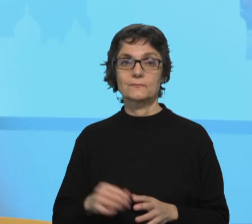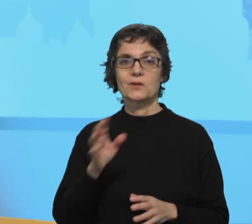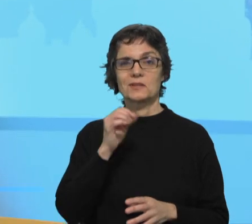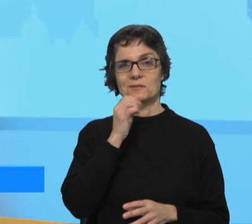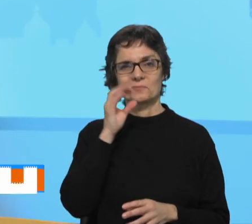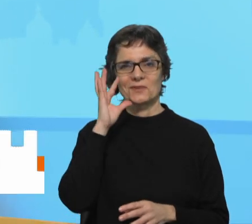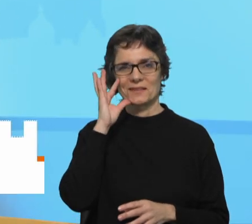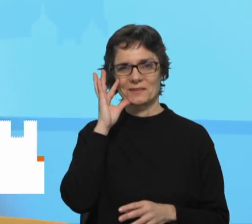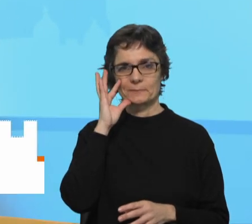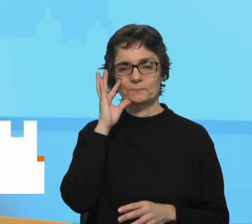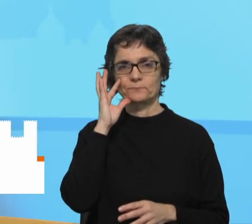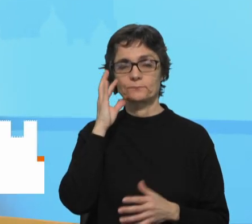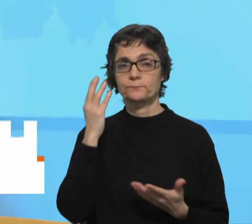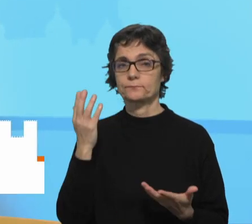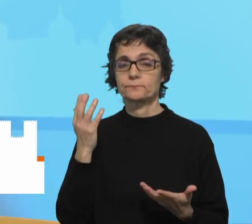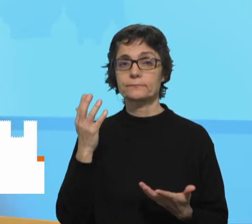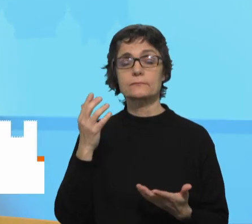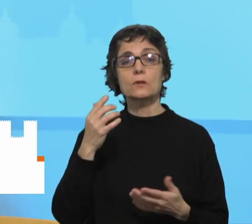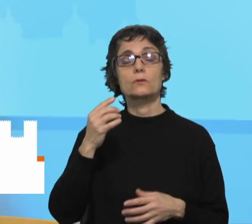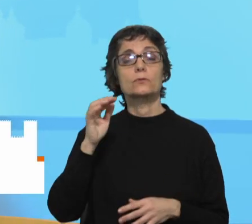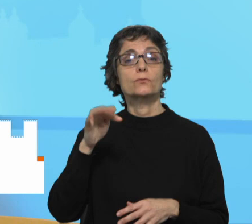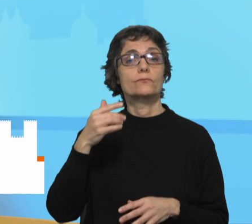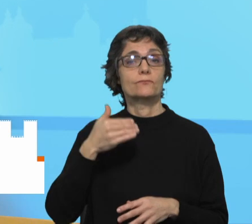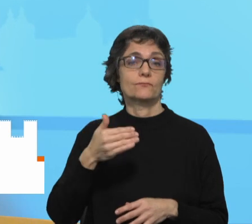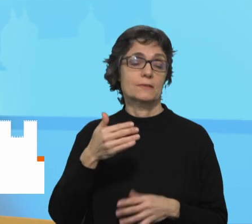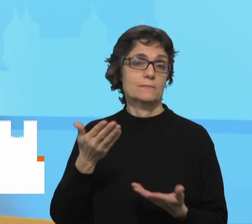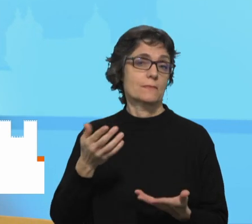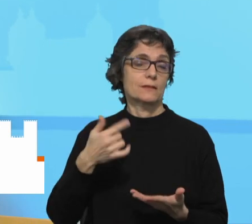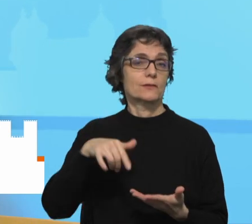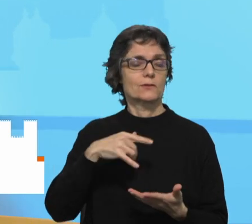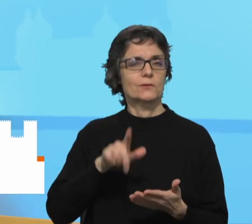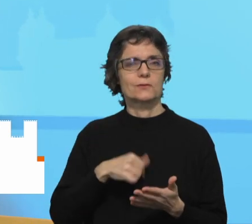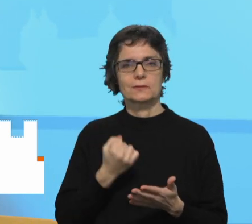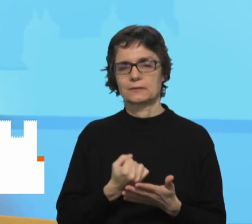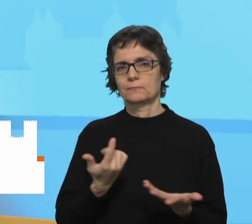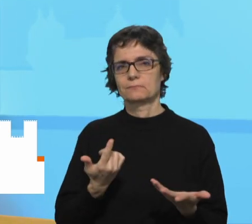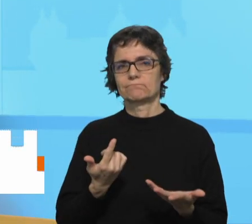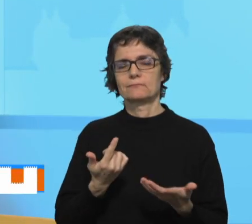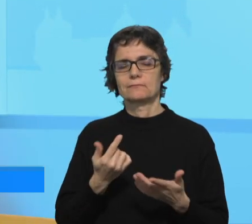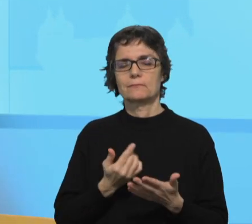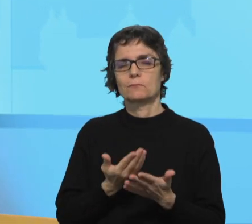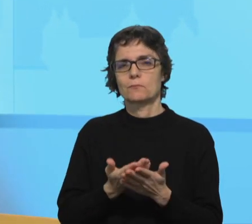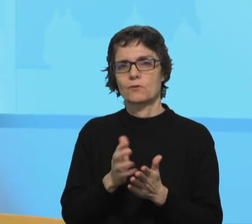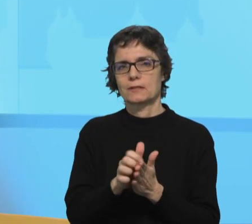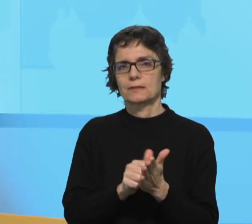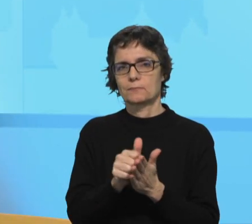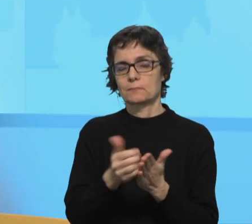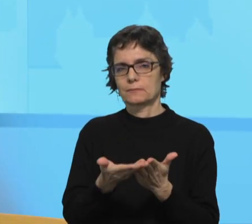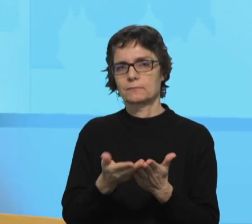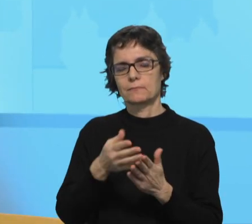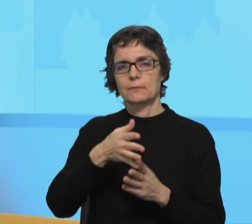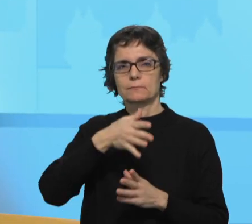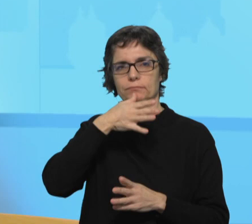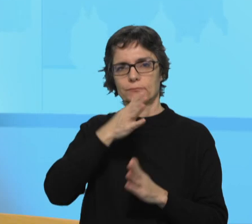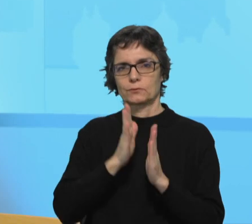Olá, muito boa tarde. Como é habitual, no fim de cada semana, olhamos a proposta bíblica da liturgia para o próximo domingo. É um